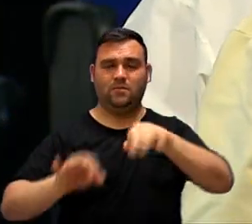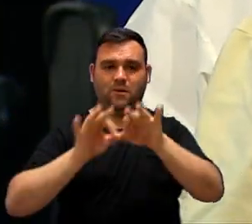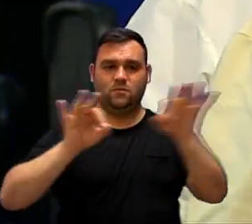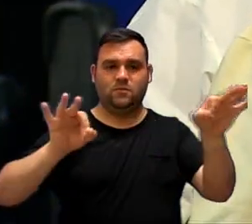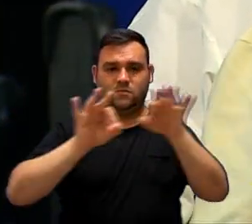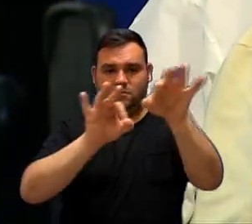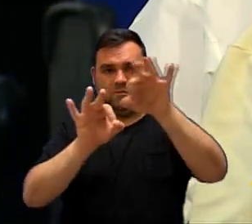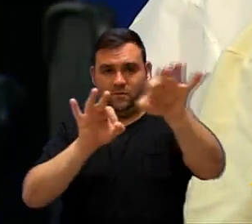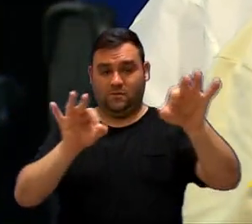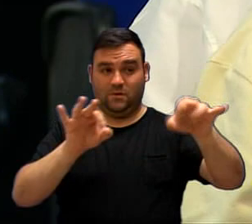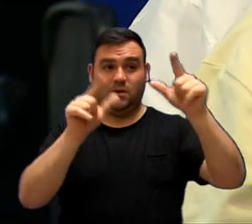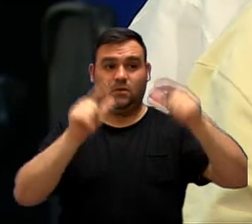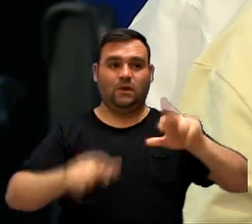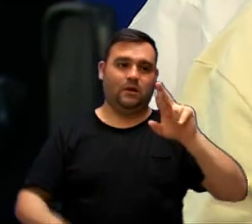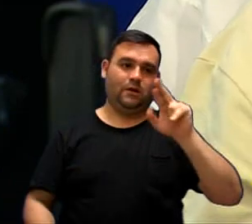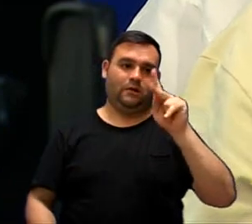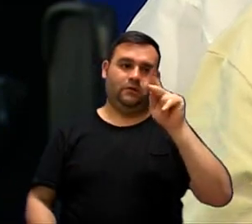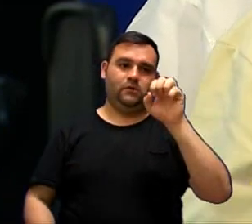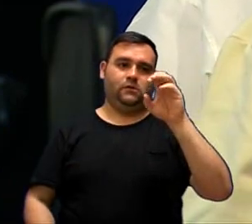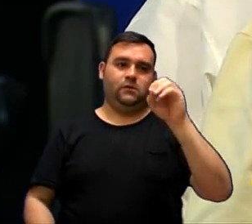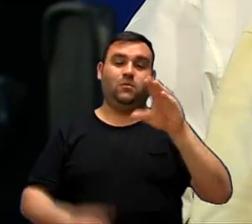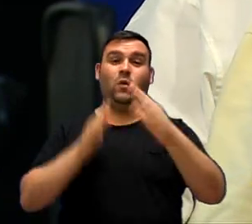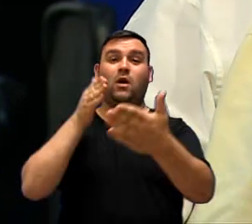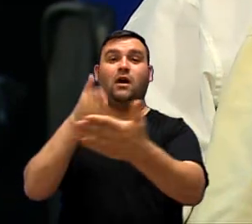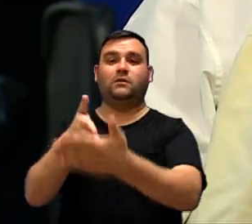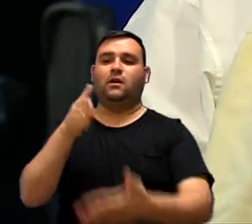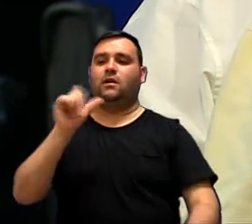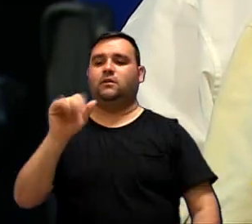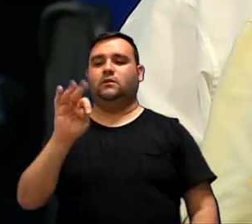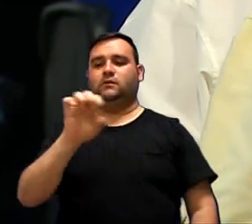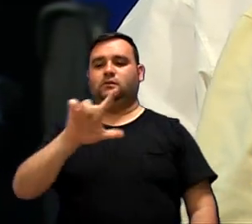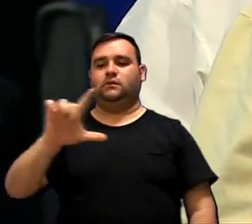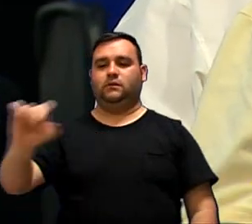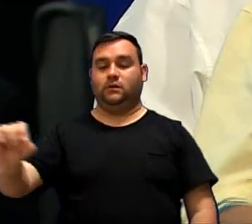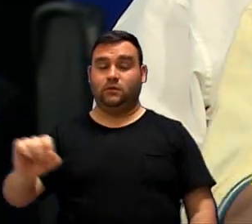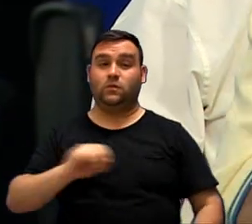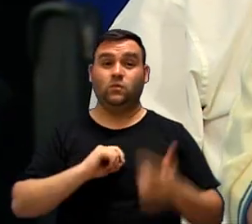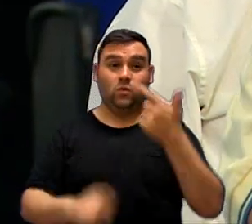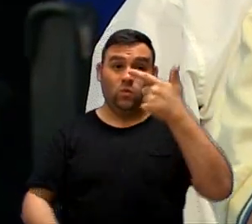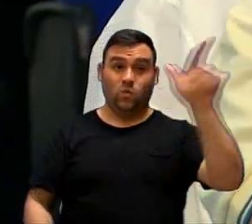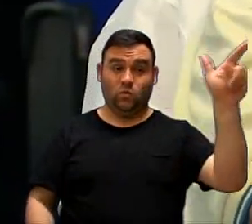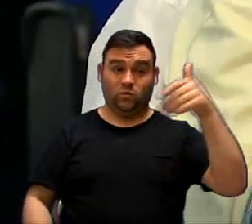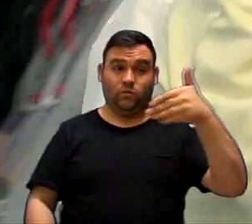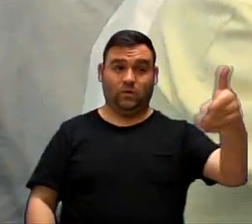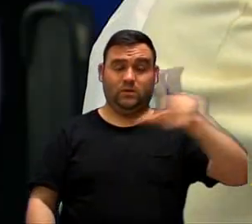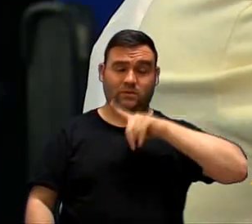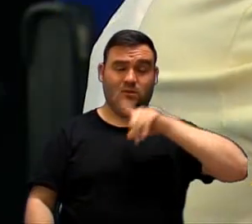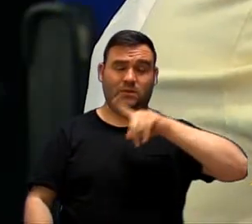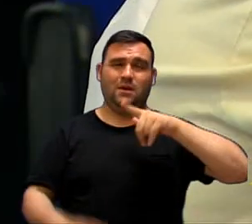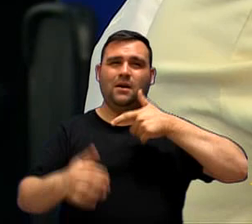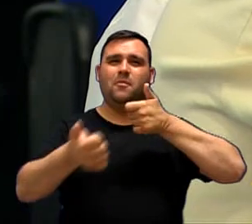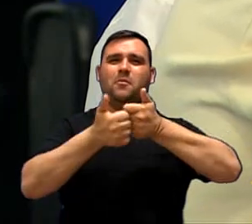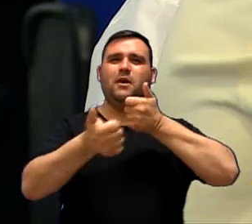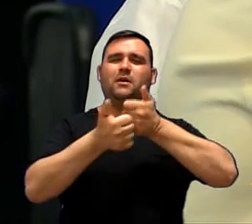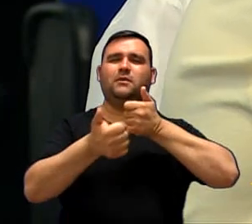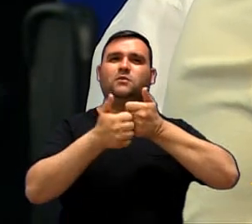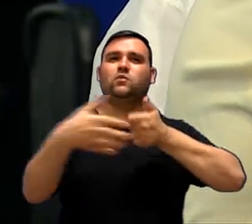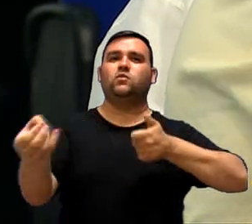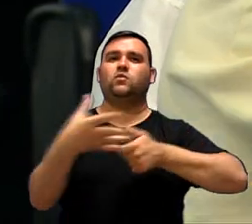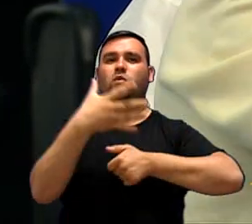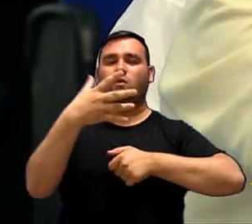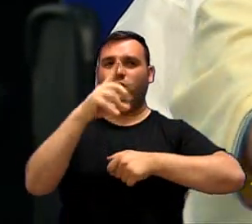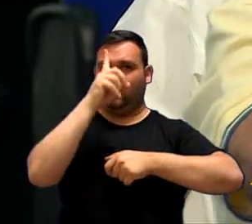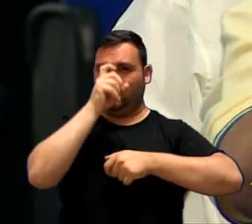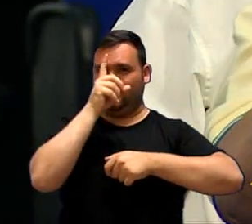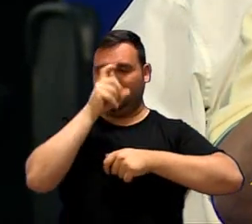5,5 km². Vai da Raposo até a Castelo Branco. O outro que vai ter é do lado do novo hospital.